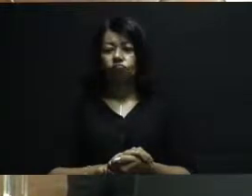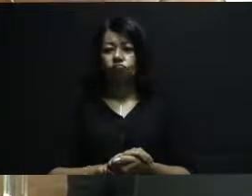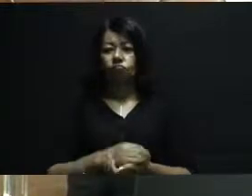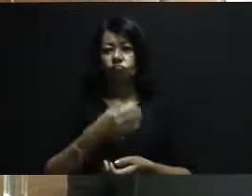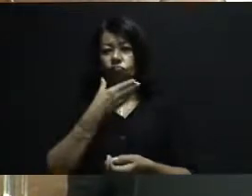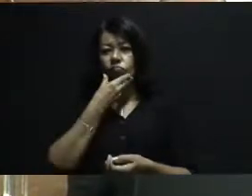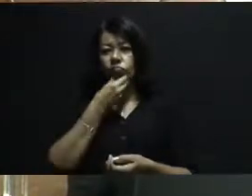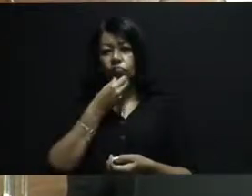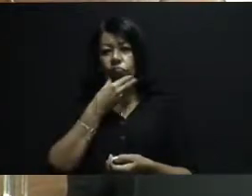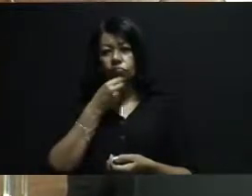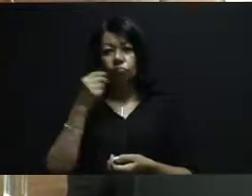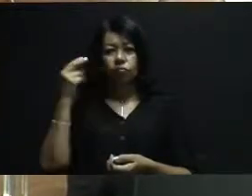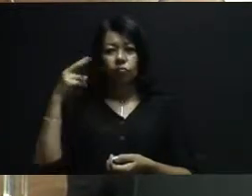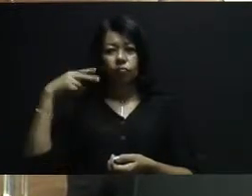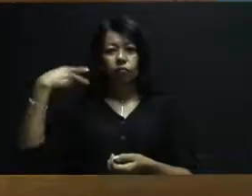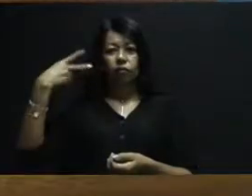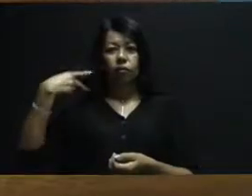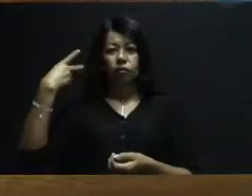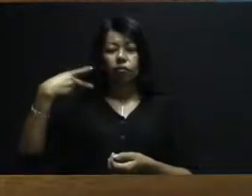Excelentíssimos senhores vereadores,